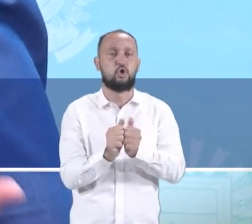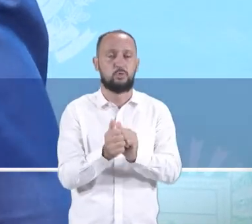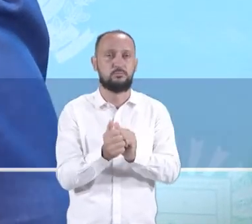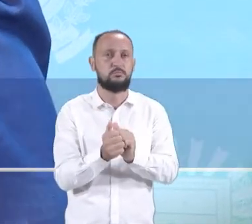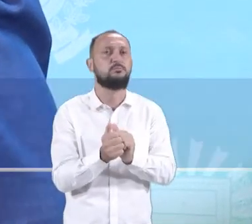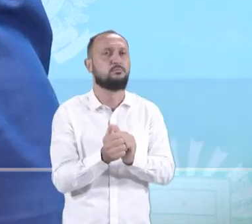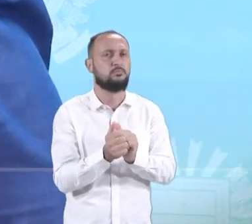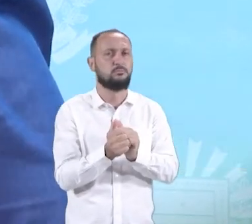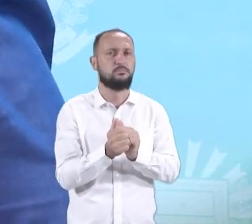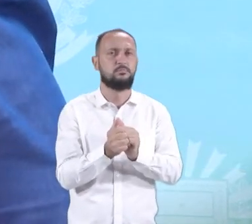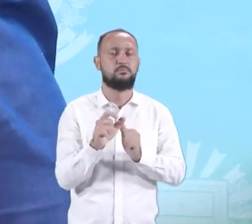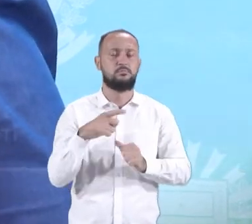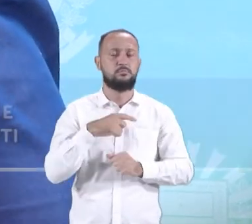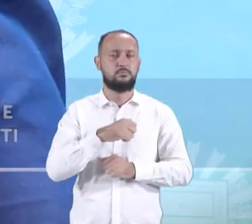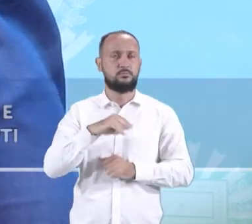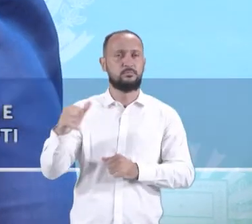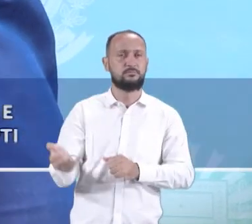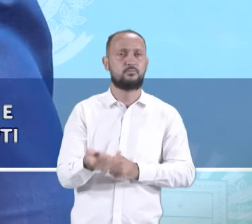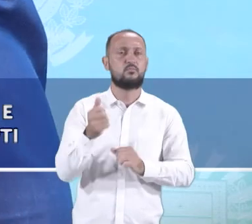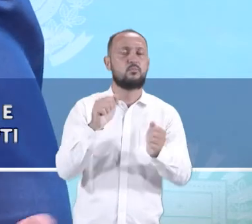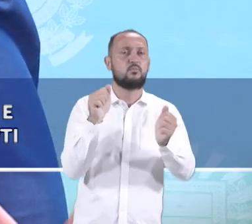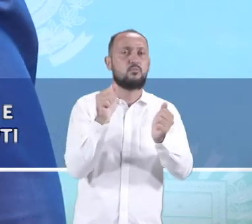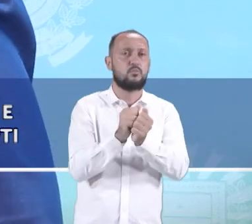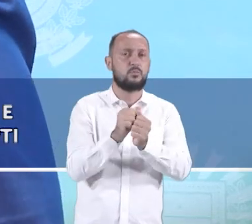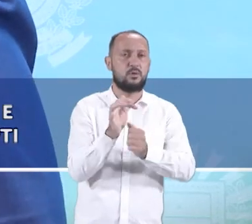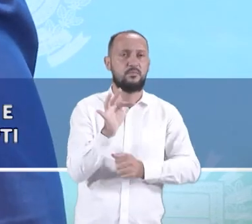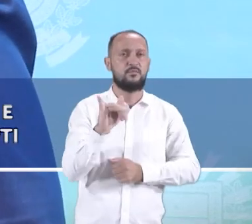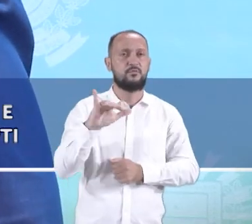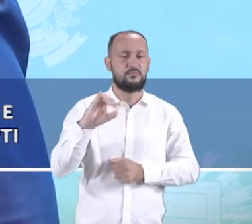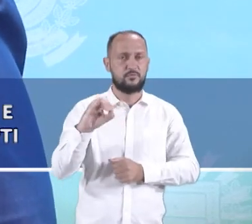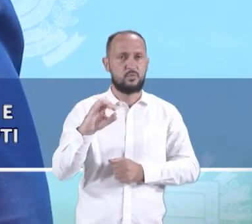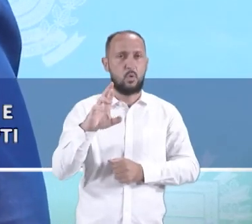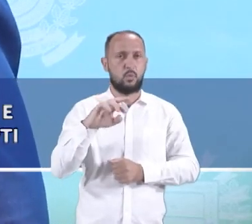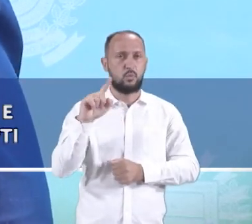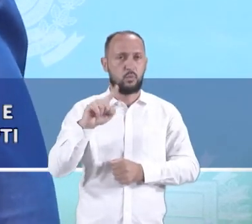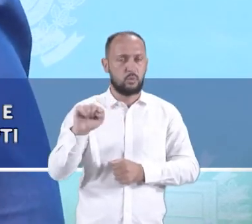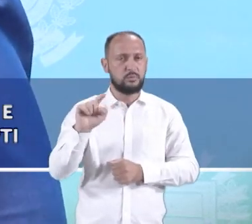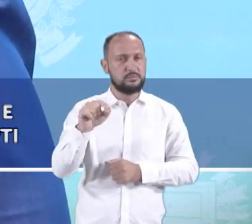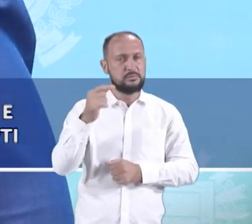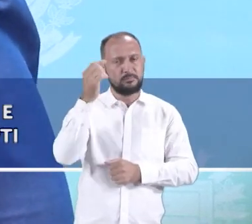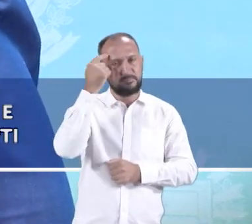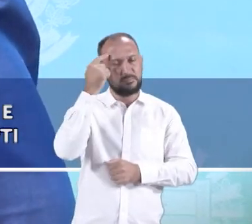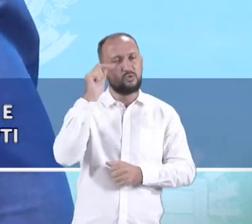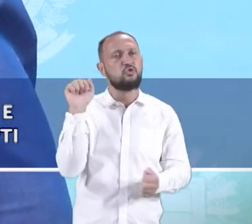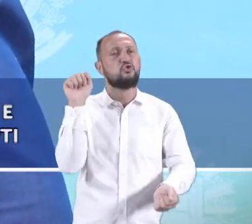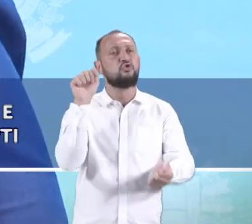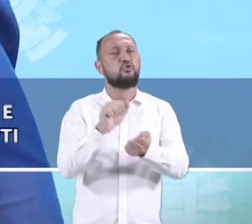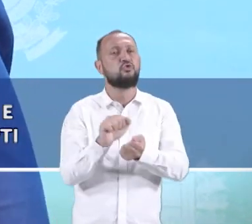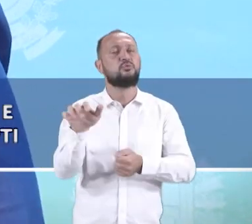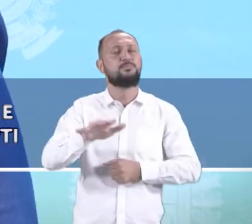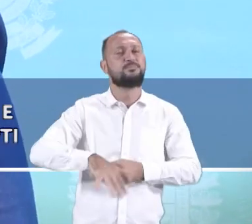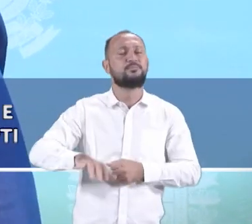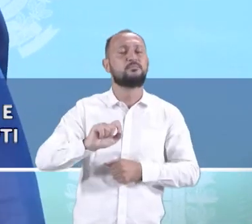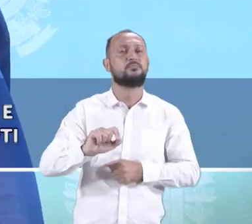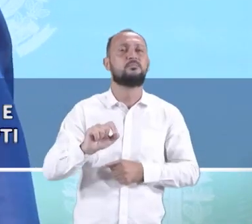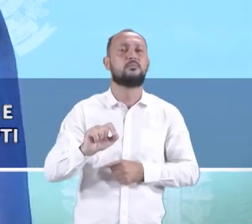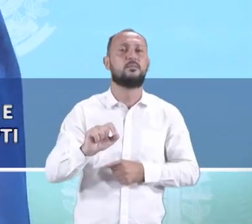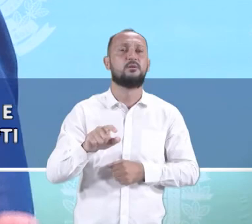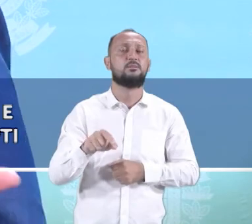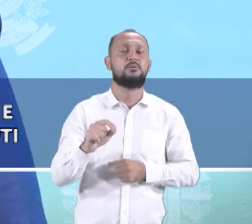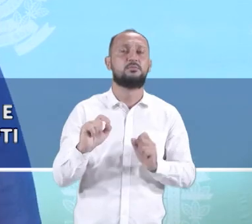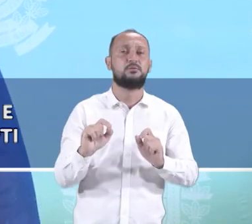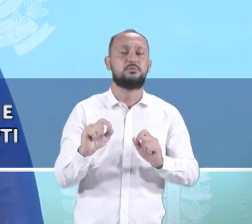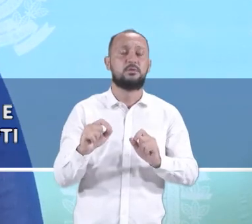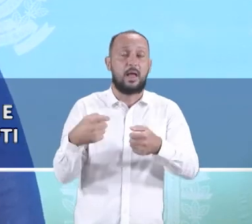dos jogos. E nessa oportunidade com a Fiocruz, nós entendemos, junto com a Fiocruz,